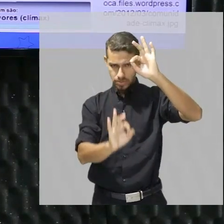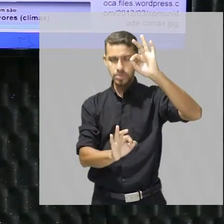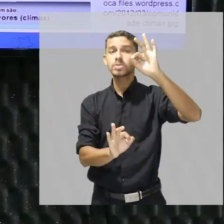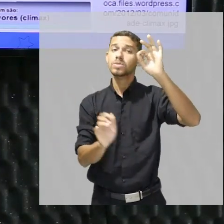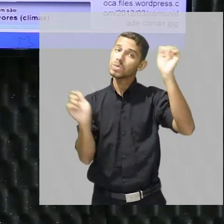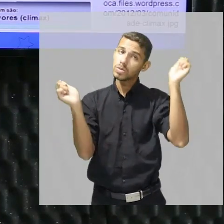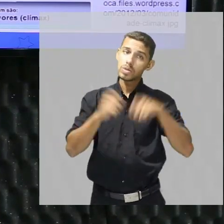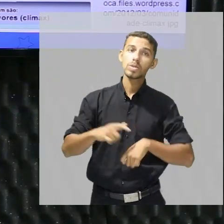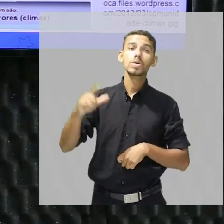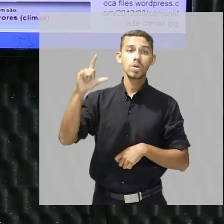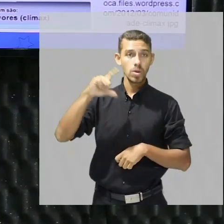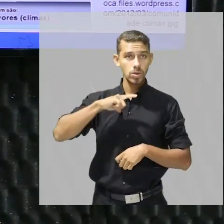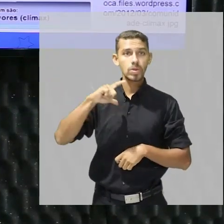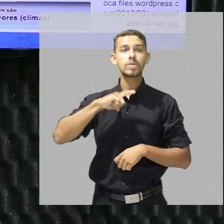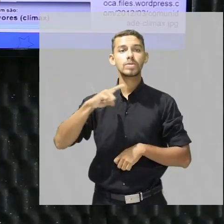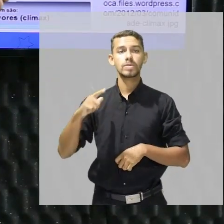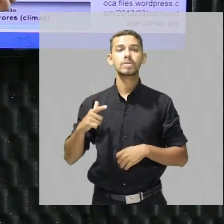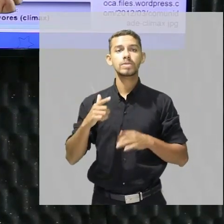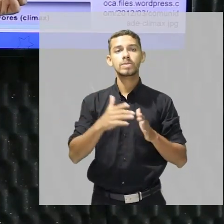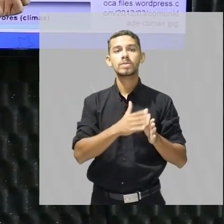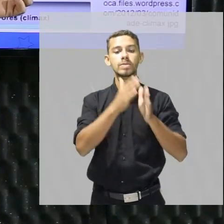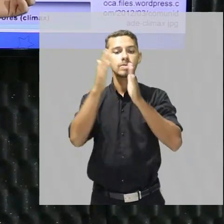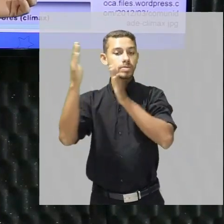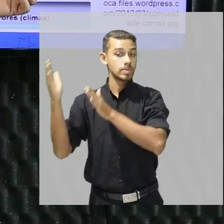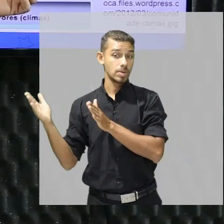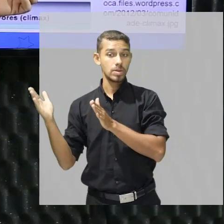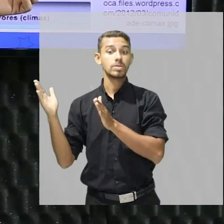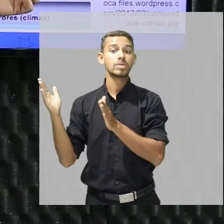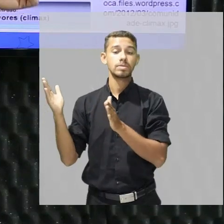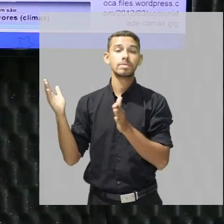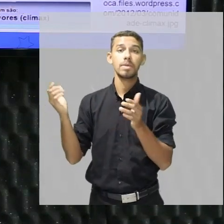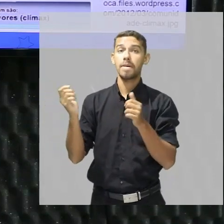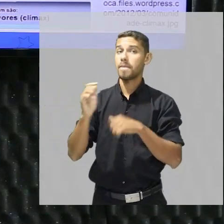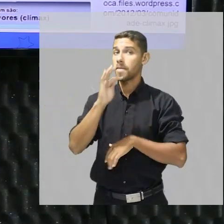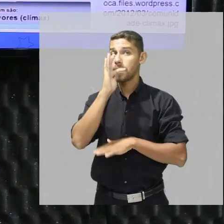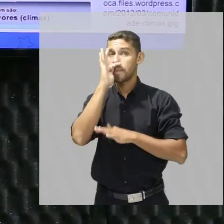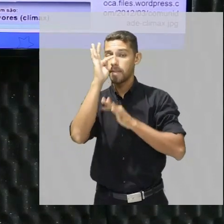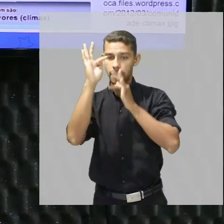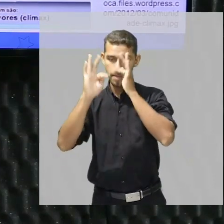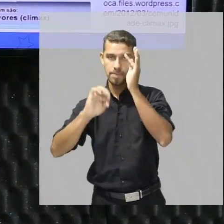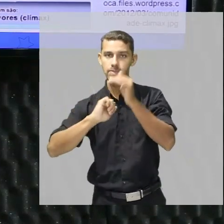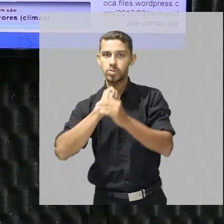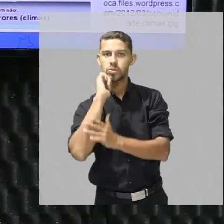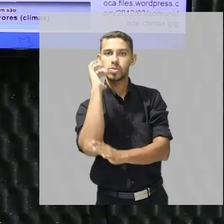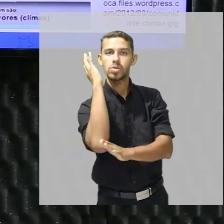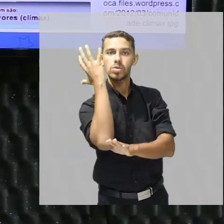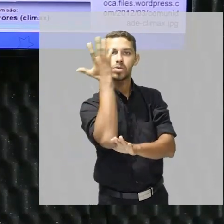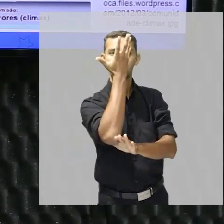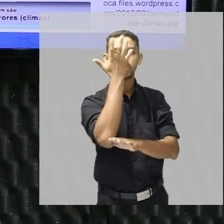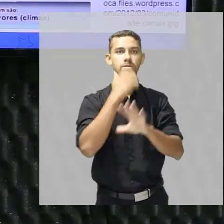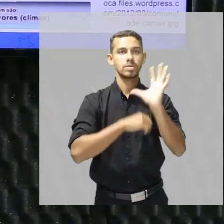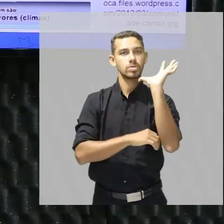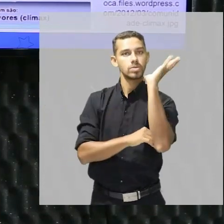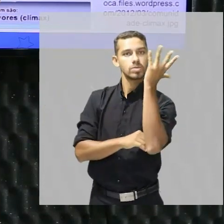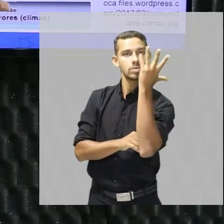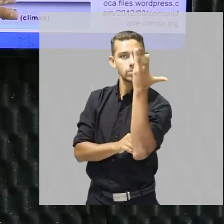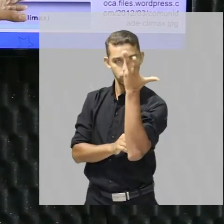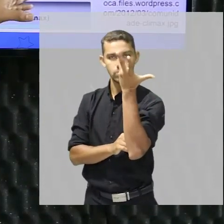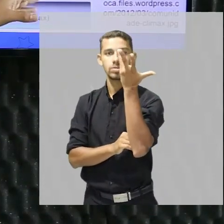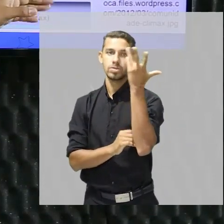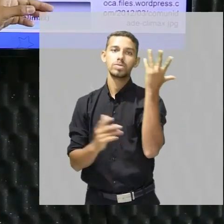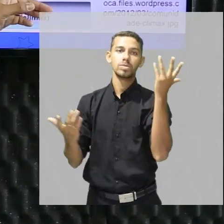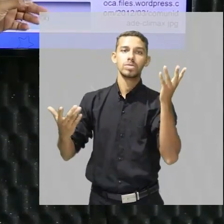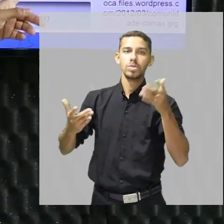isso deu condições aqui, ele dá condições para que plantas de grande porte possam se estabelecer. E aí a gente chega